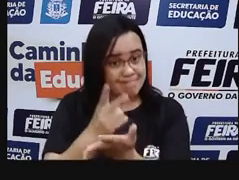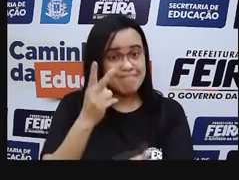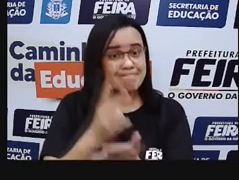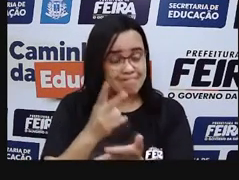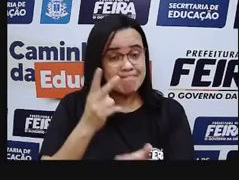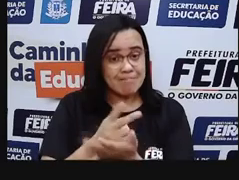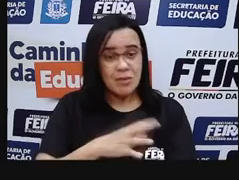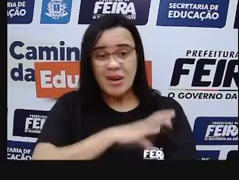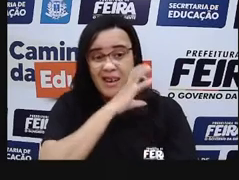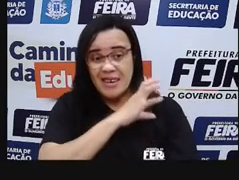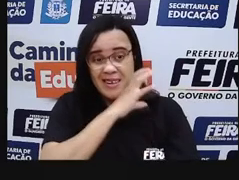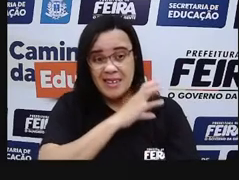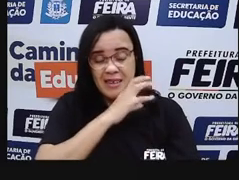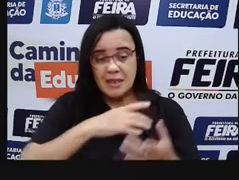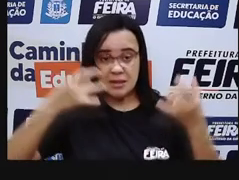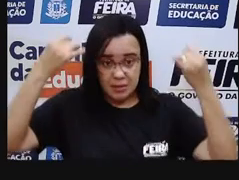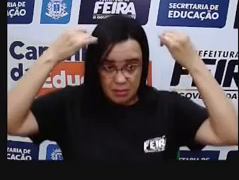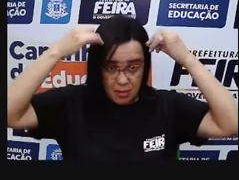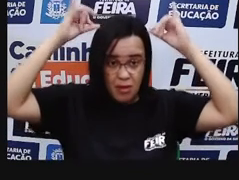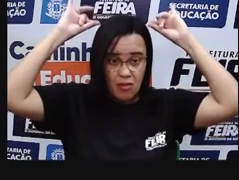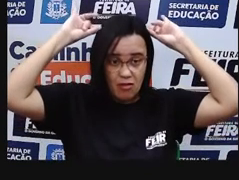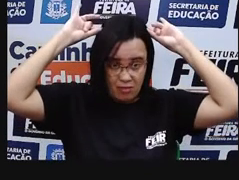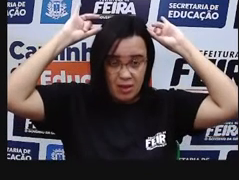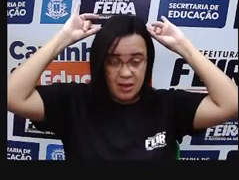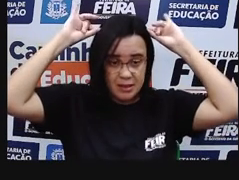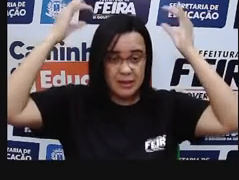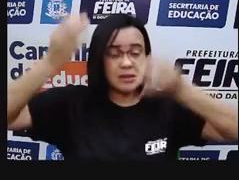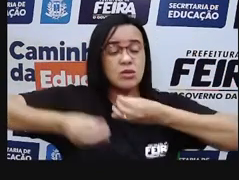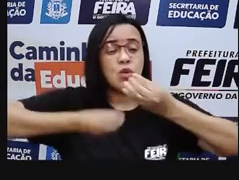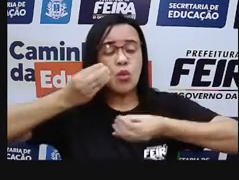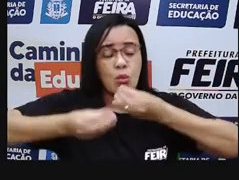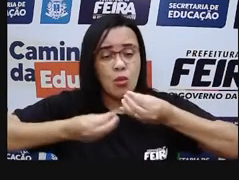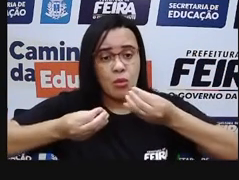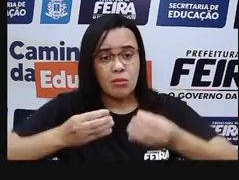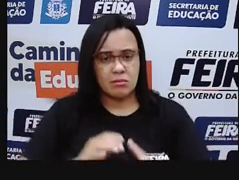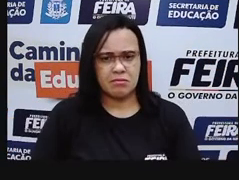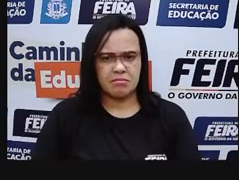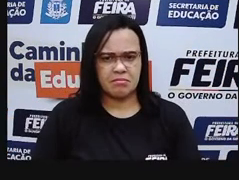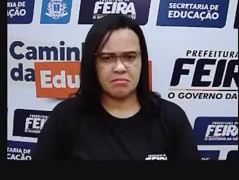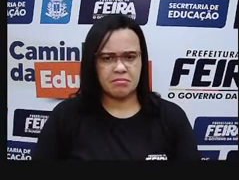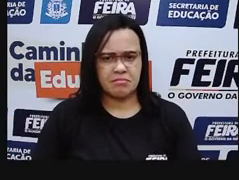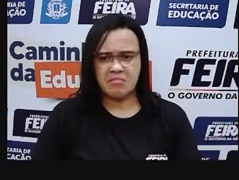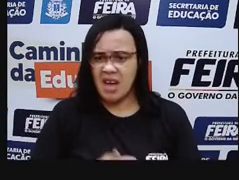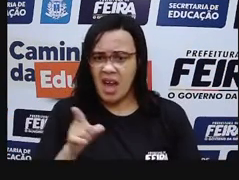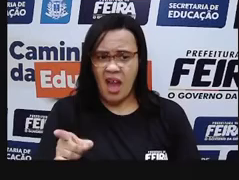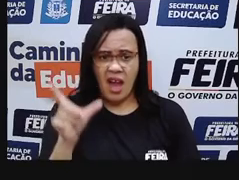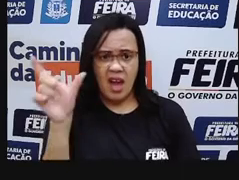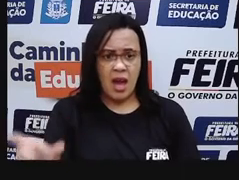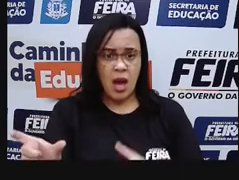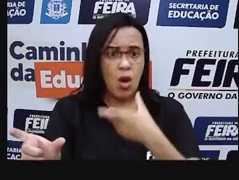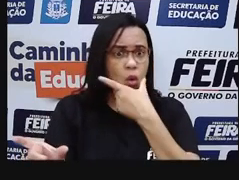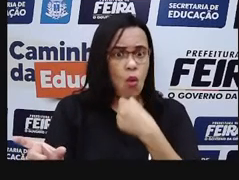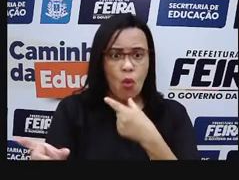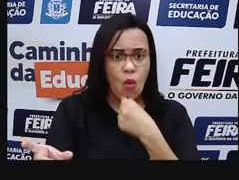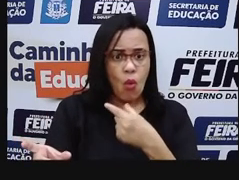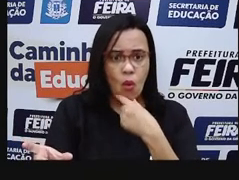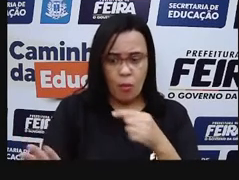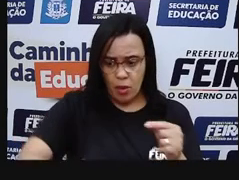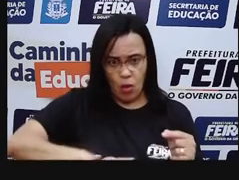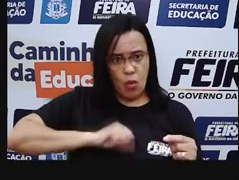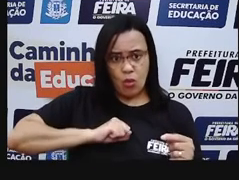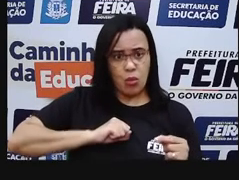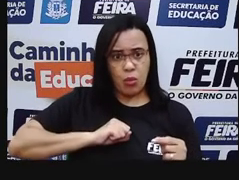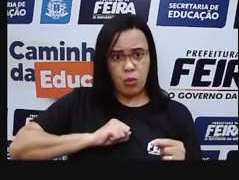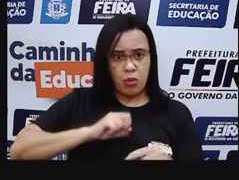animais não avalio a animal né eles não tinham varíola humana eles ficavam